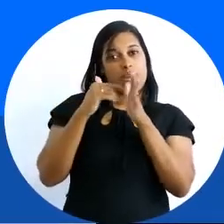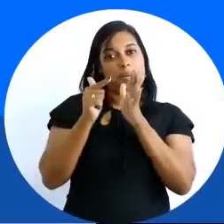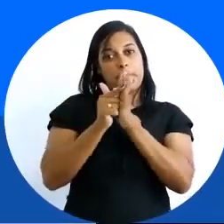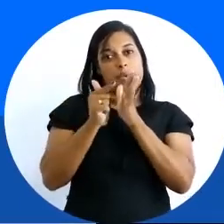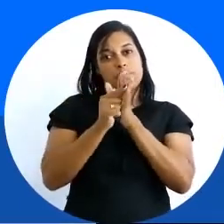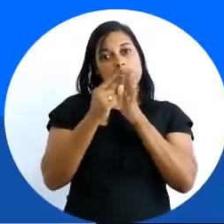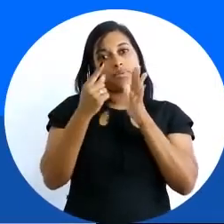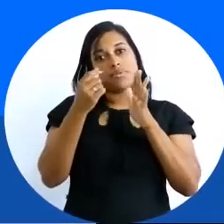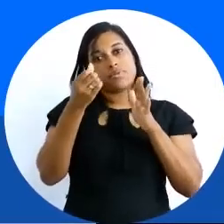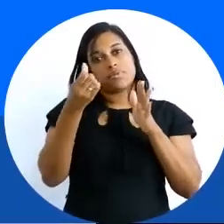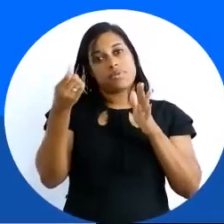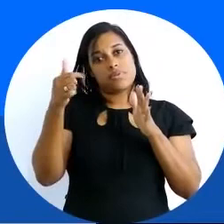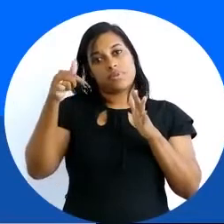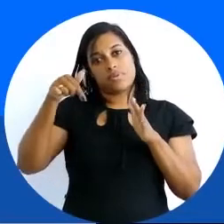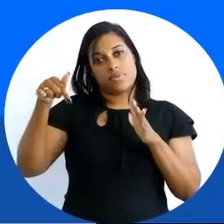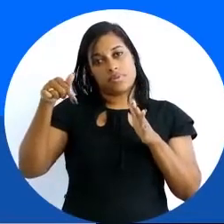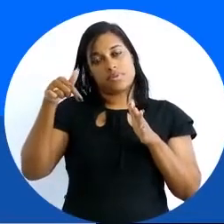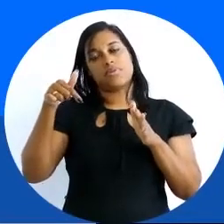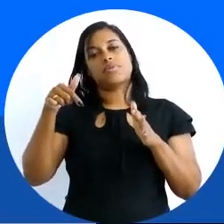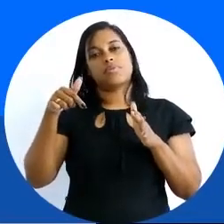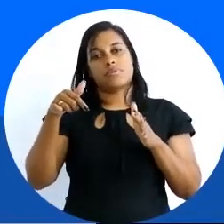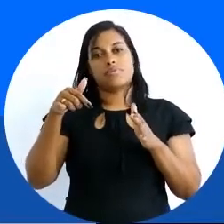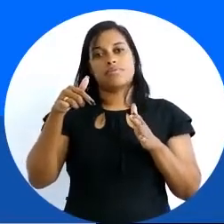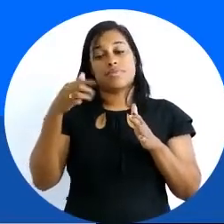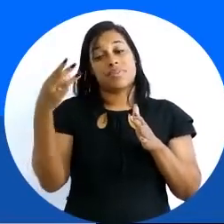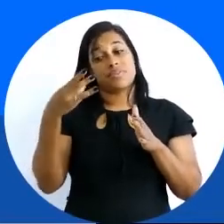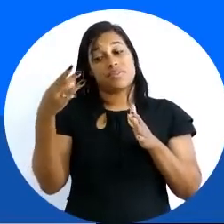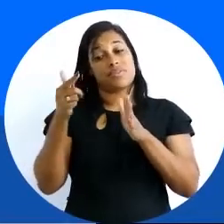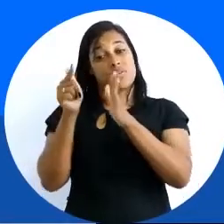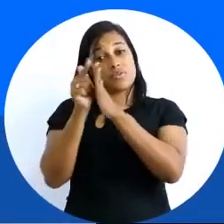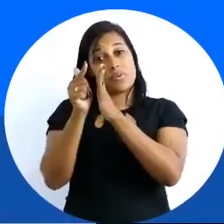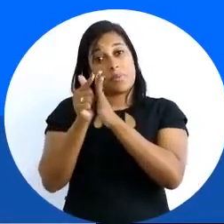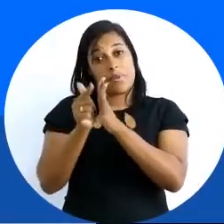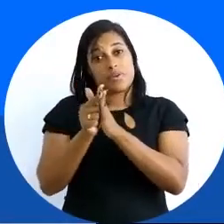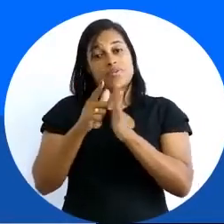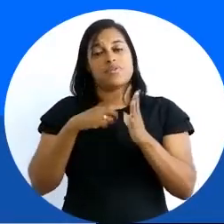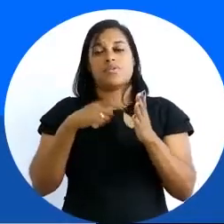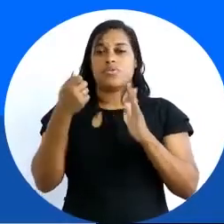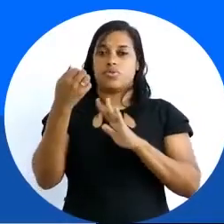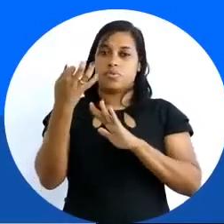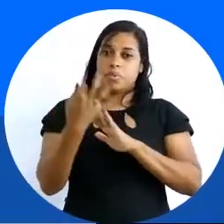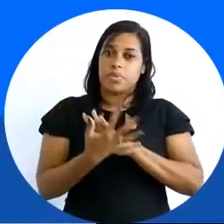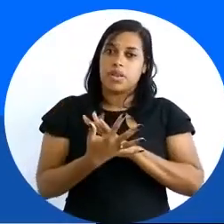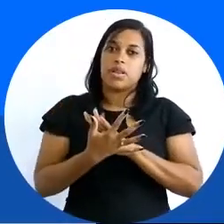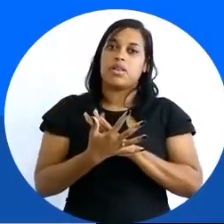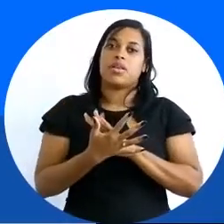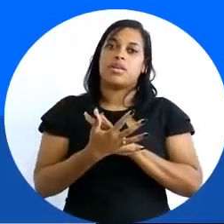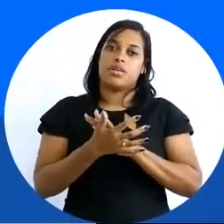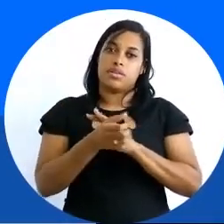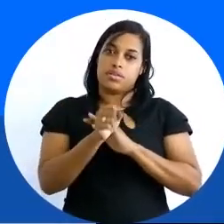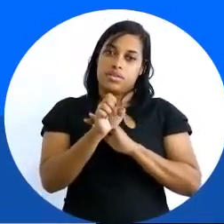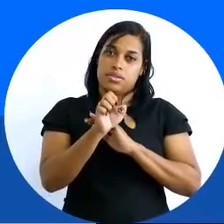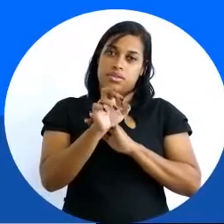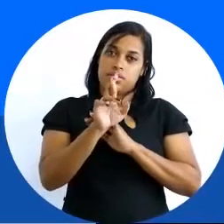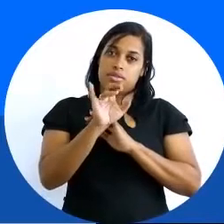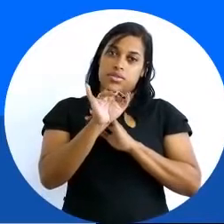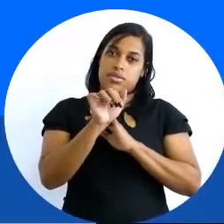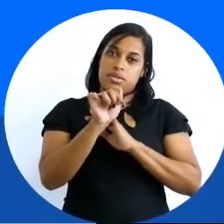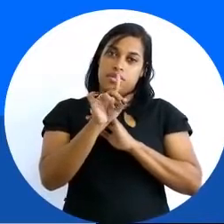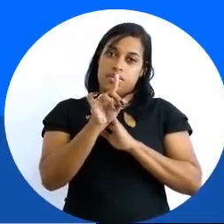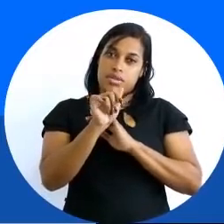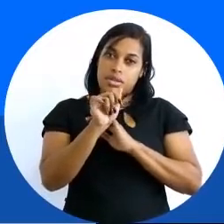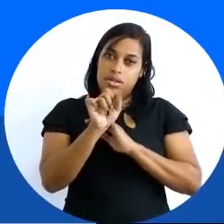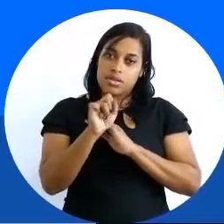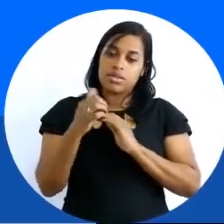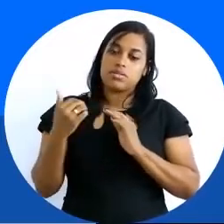página 167, ou seja, nessas 3 páginas eu tenho falando sobre publicações seriadas, então são